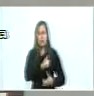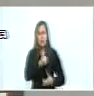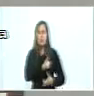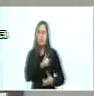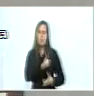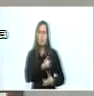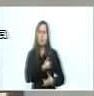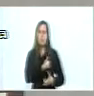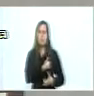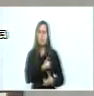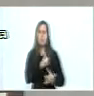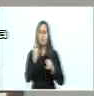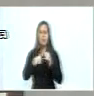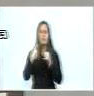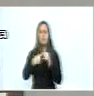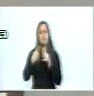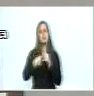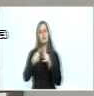ocorrências do município.